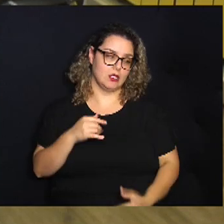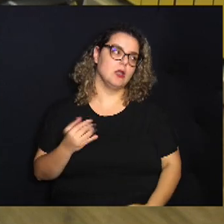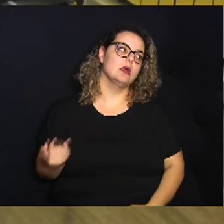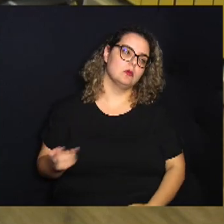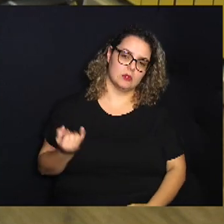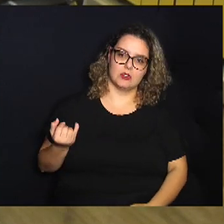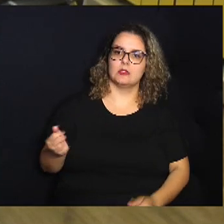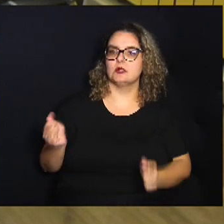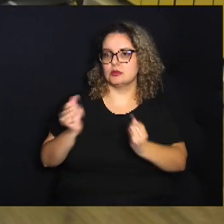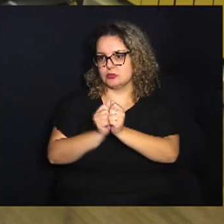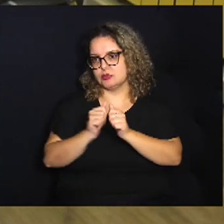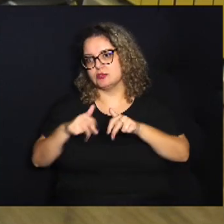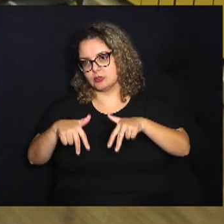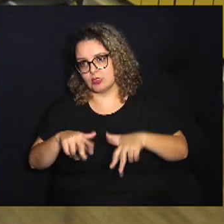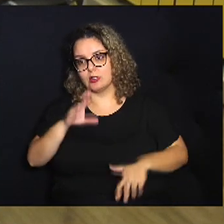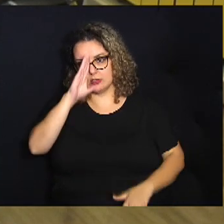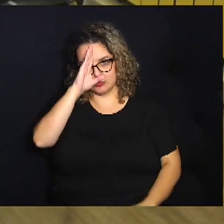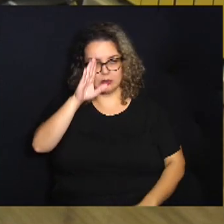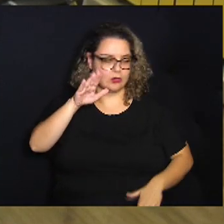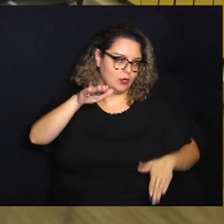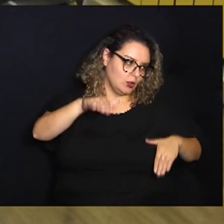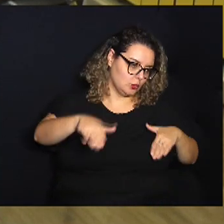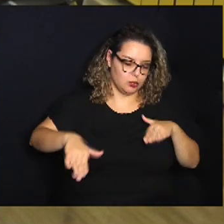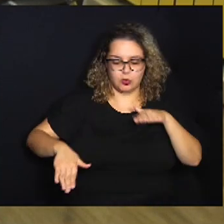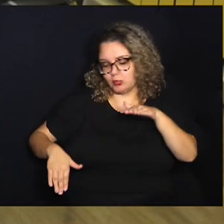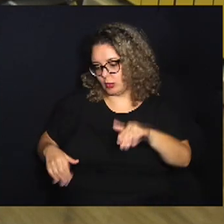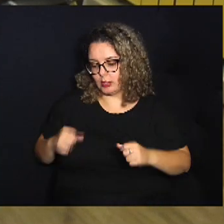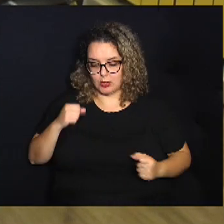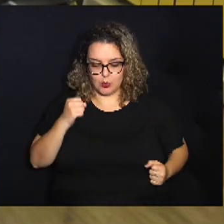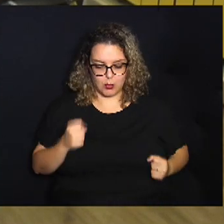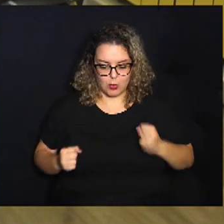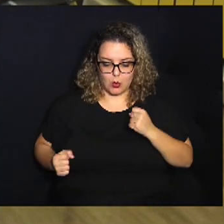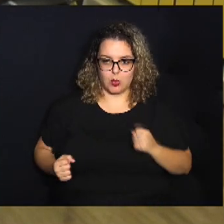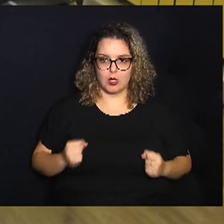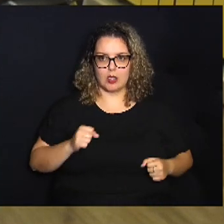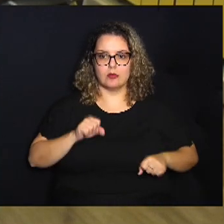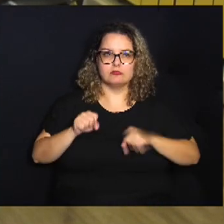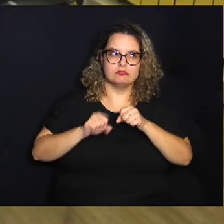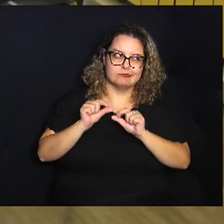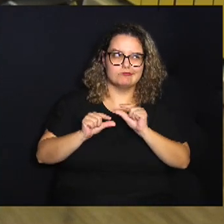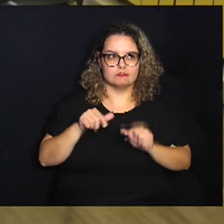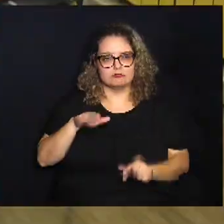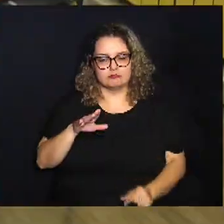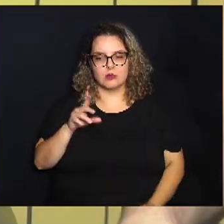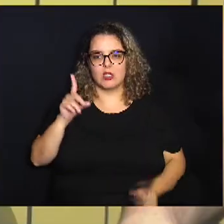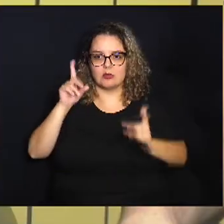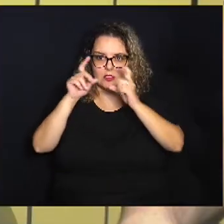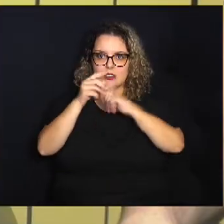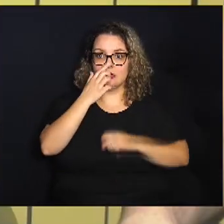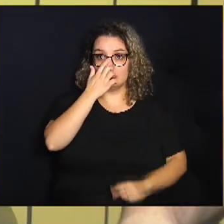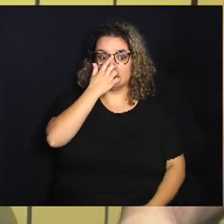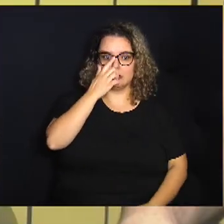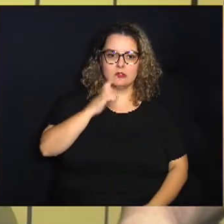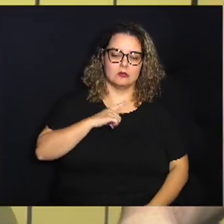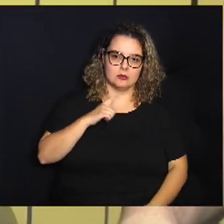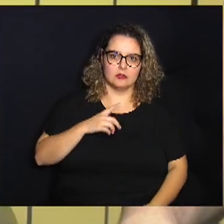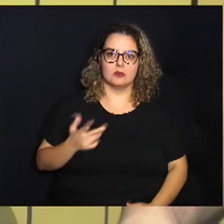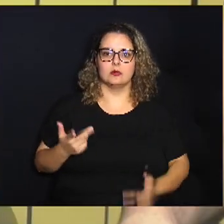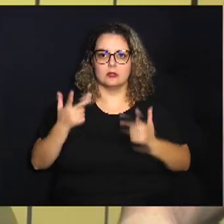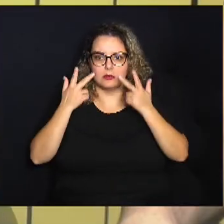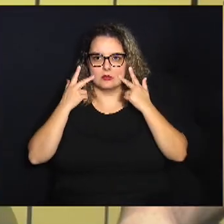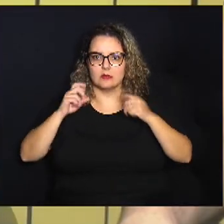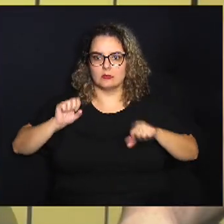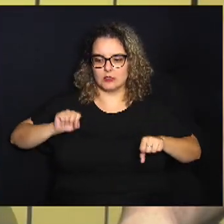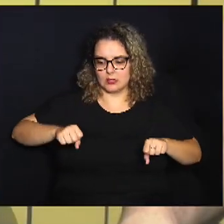alguém do lado, ter alguém principalmente na natação, na corrida. O ciclismo é um pouco mais difícil. Você tem que ter alguém normalmente de